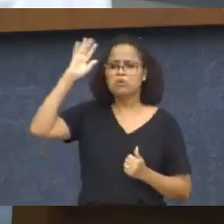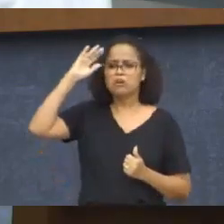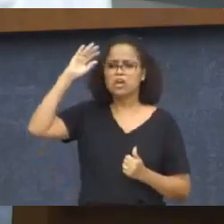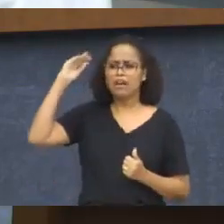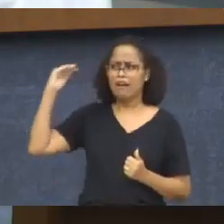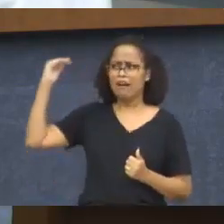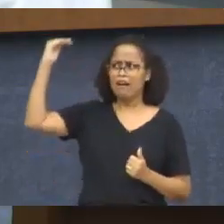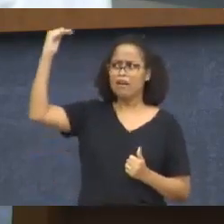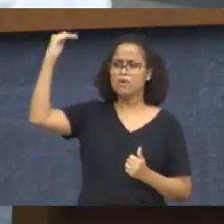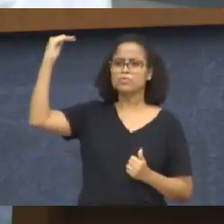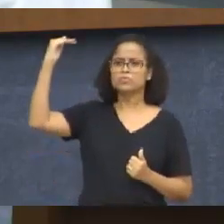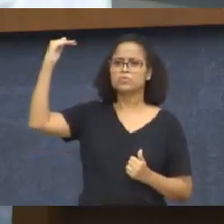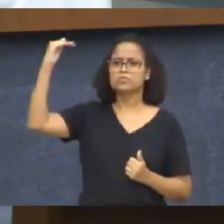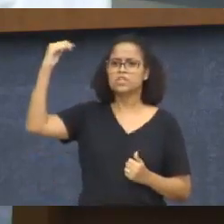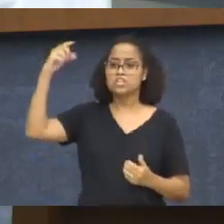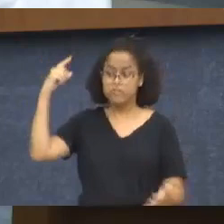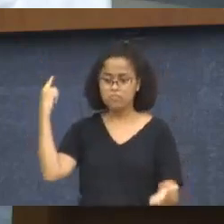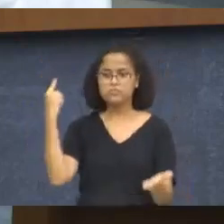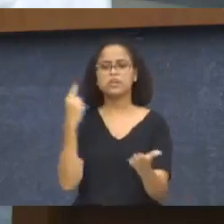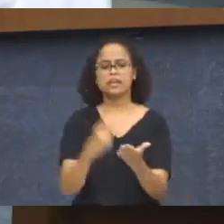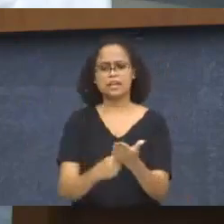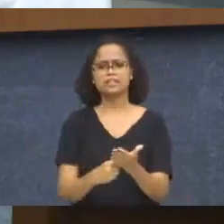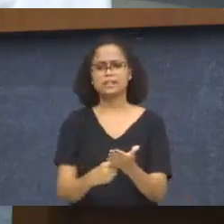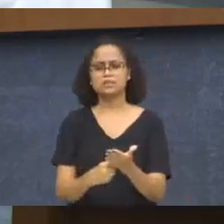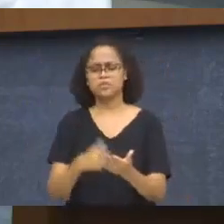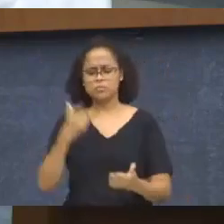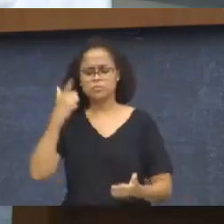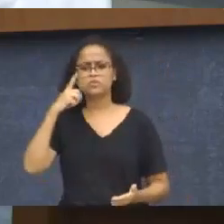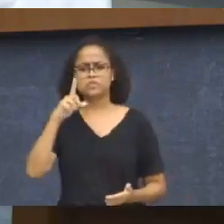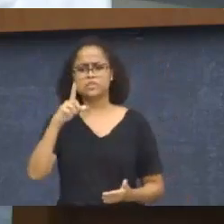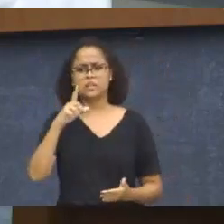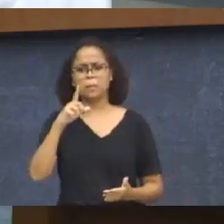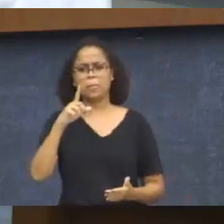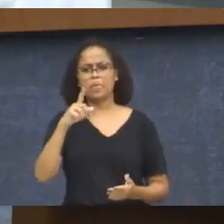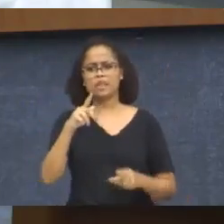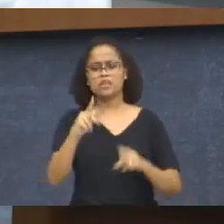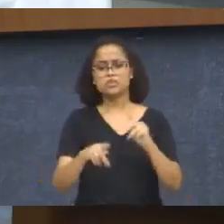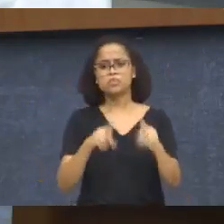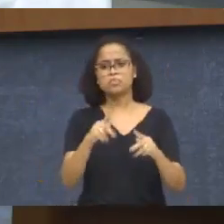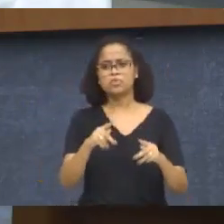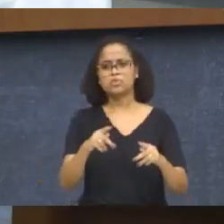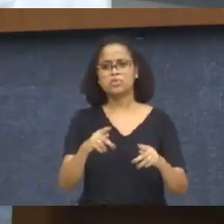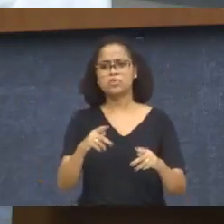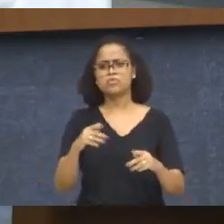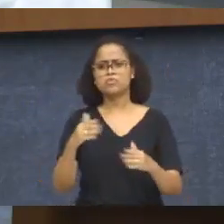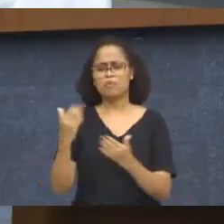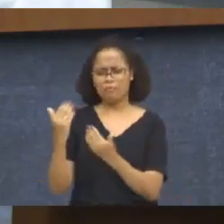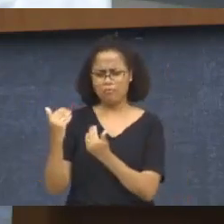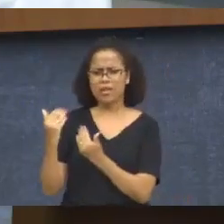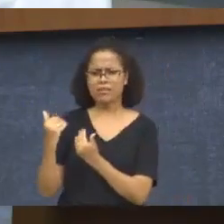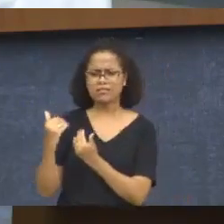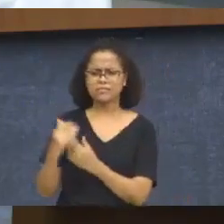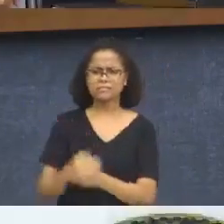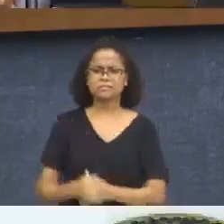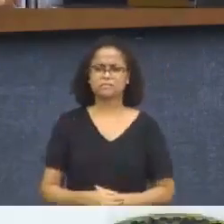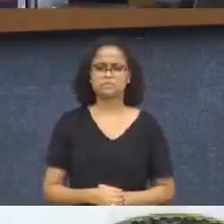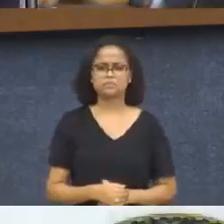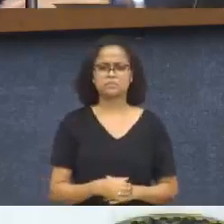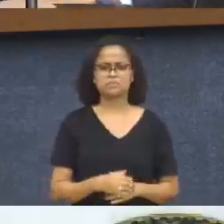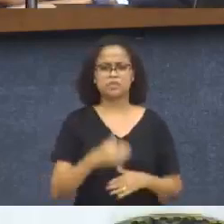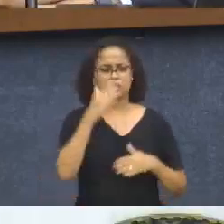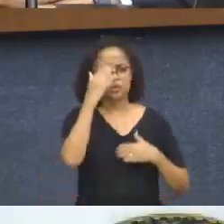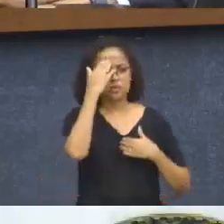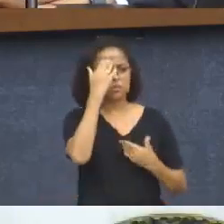gente volte a ter uma Pampulha que o povo de Belo Horizonte merece. Muito obrigado, senhor presidente. Obrigado,